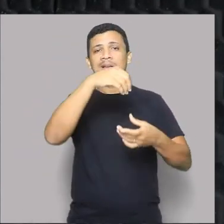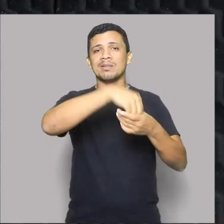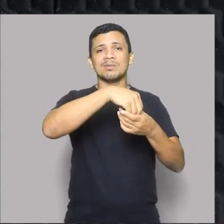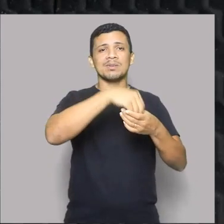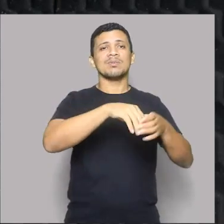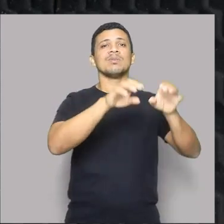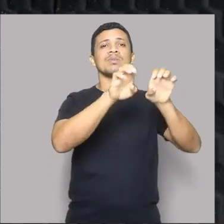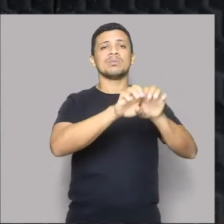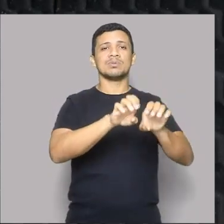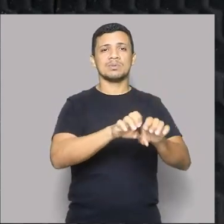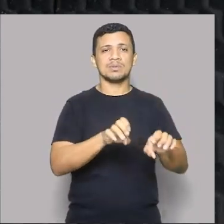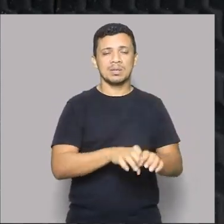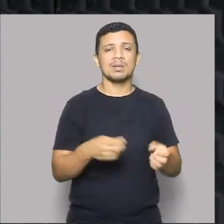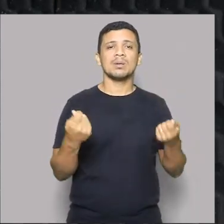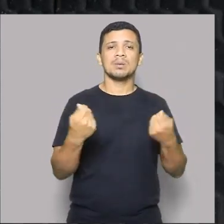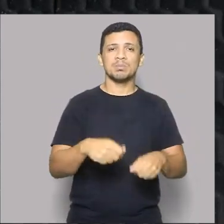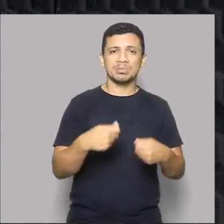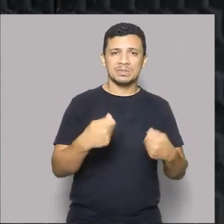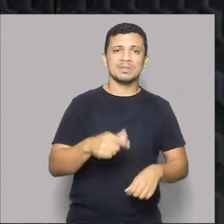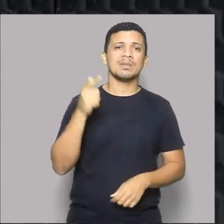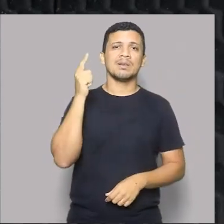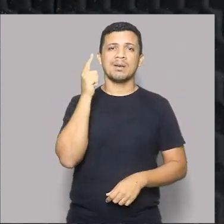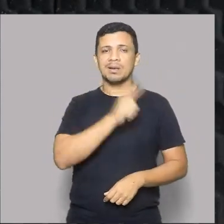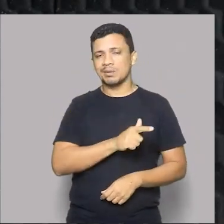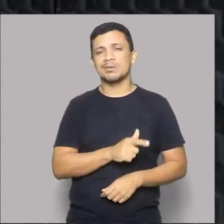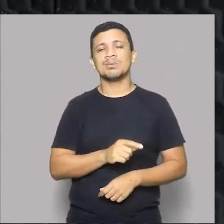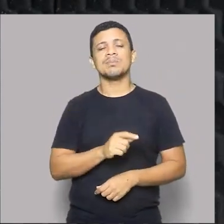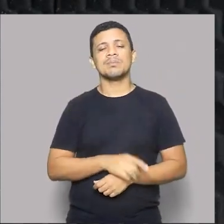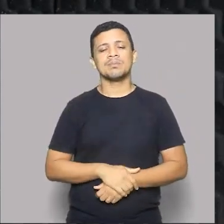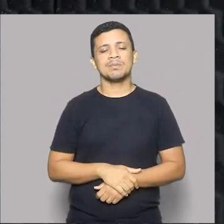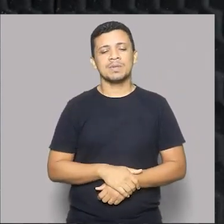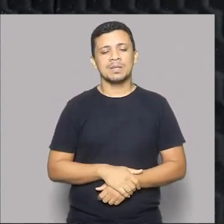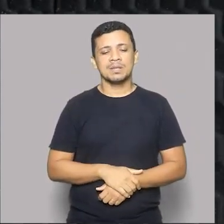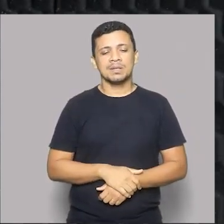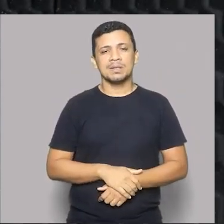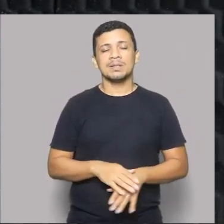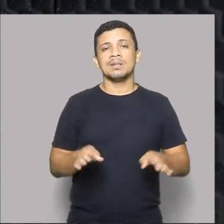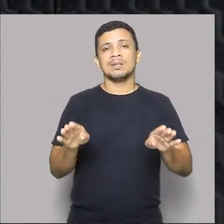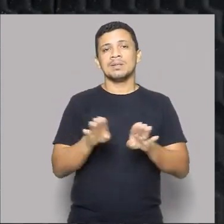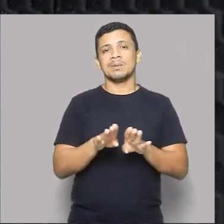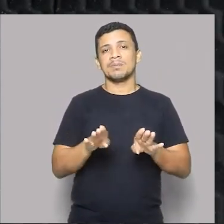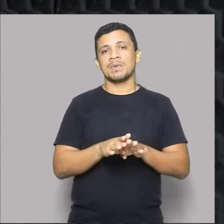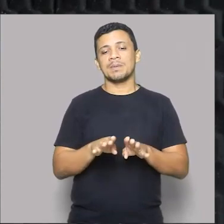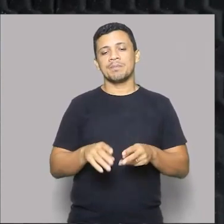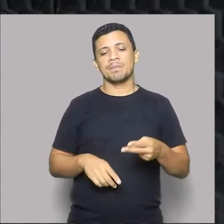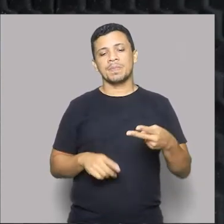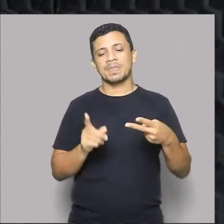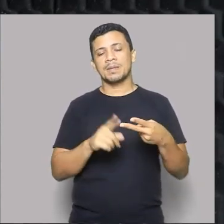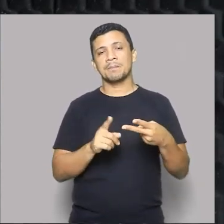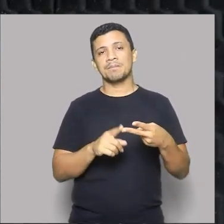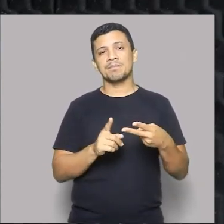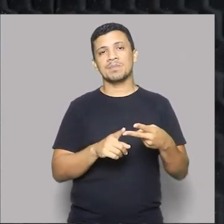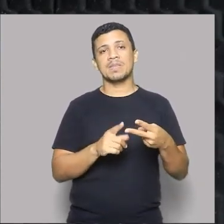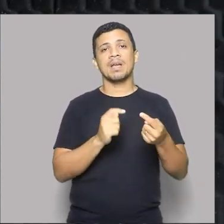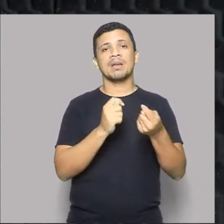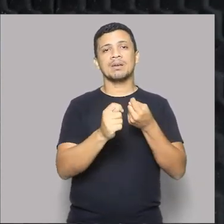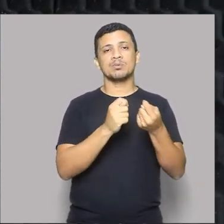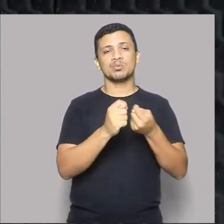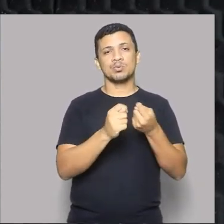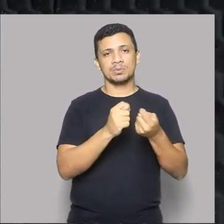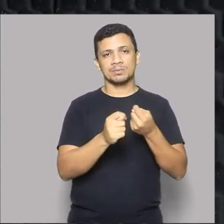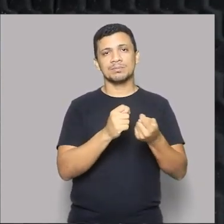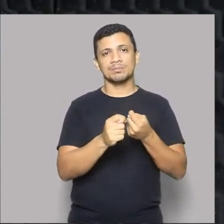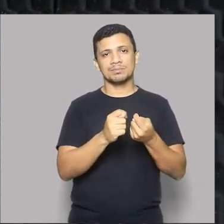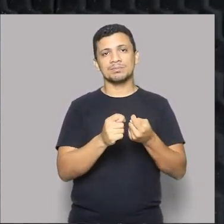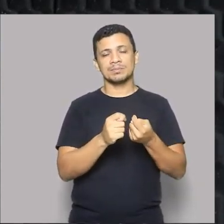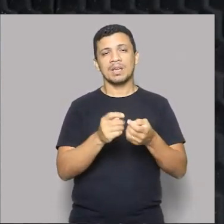esses aspectos sociais aqui. Em segundo lugar, a gente tem o aspecto que é chamado de econômico. A